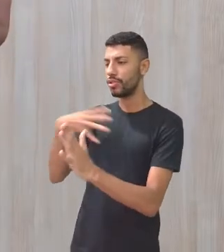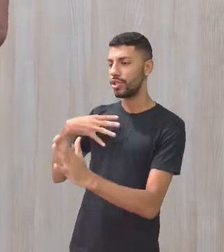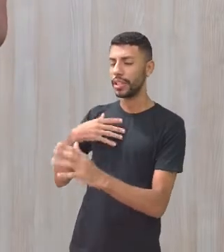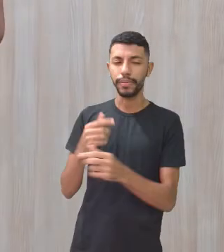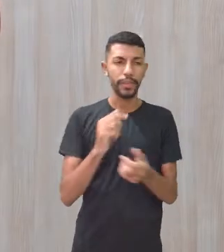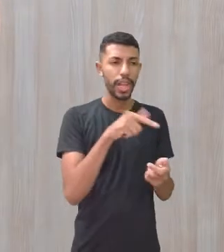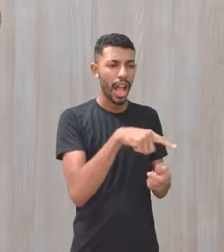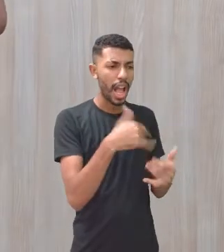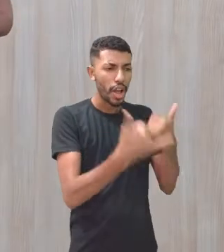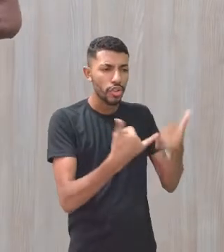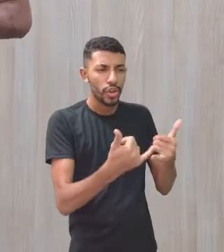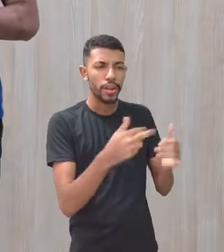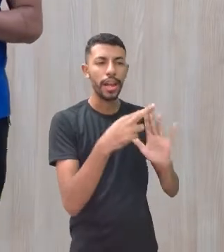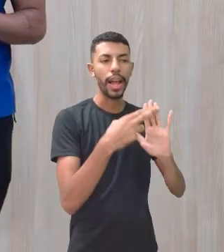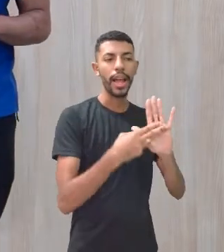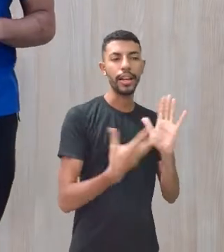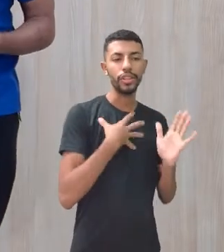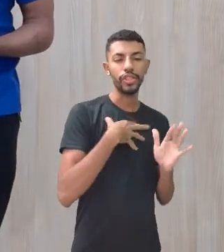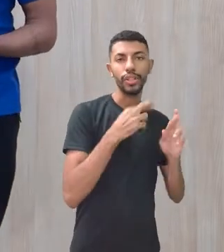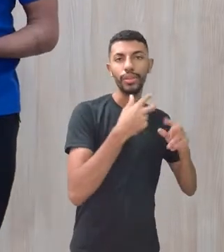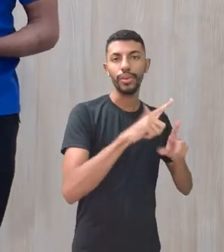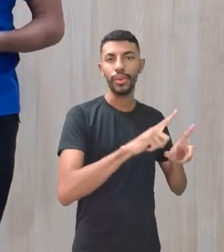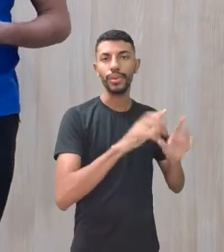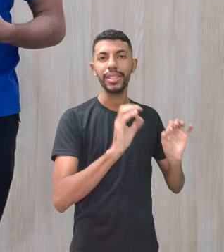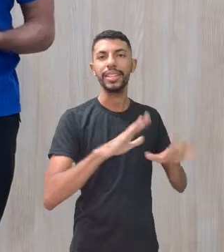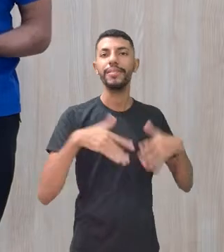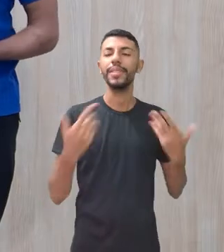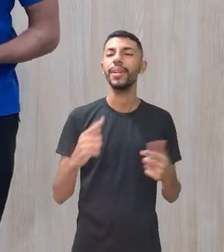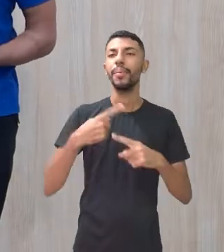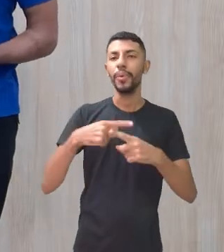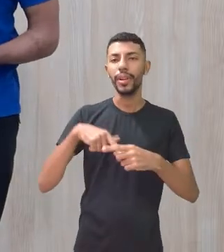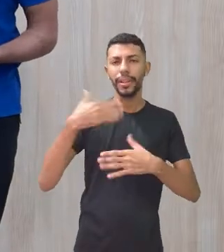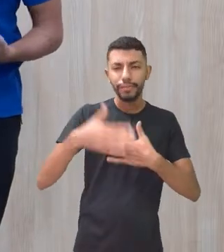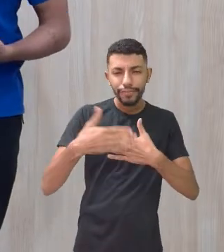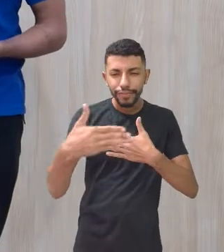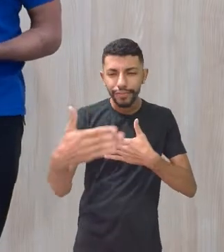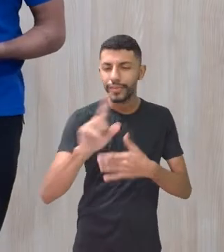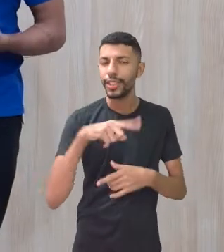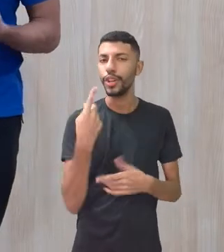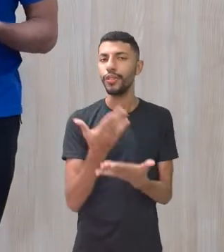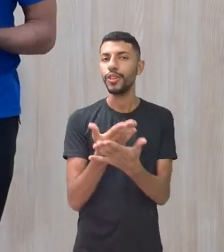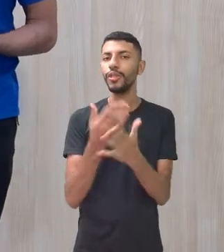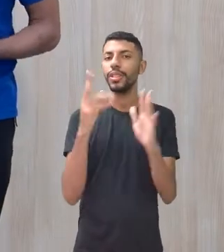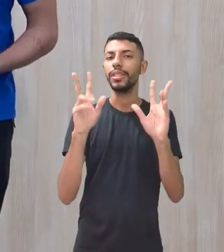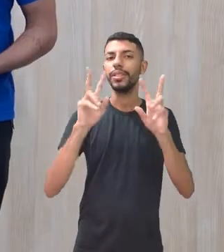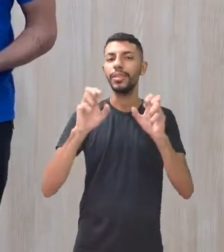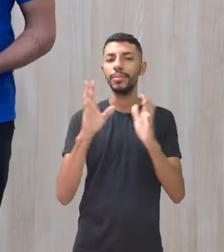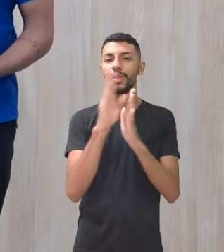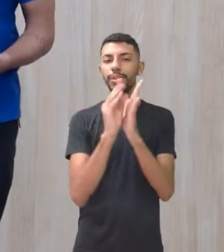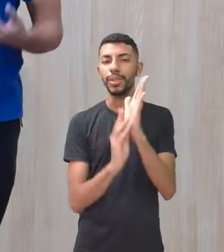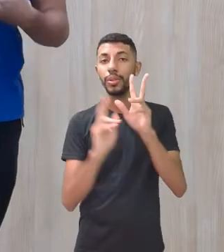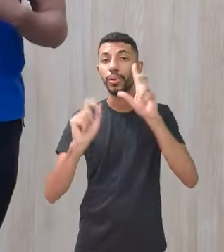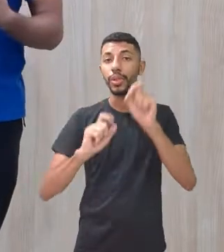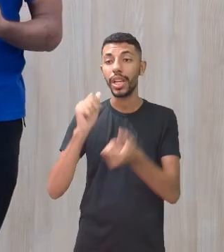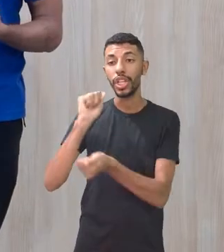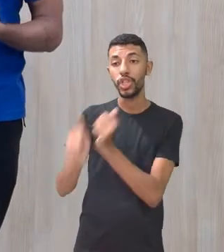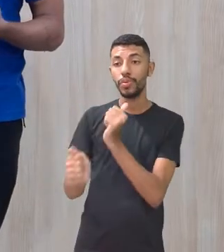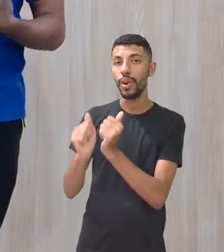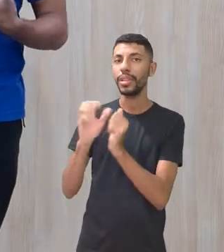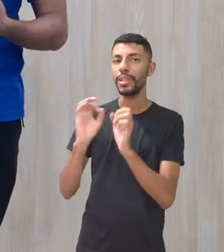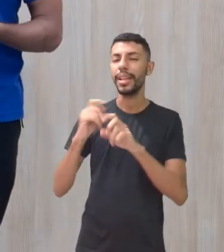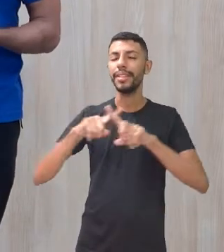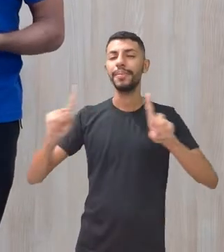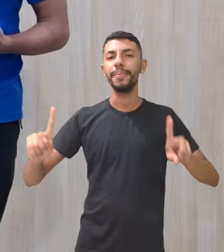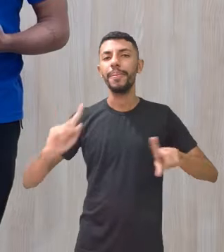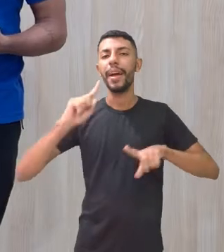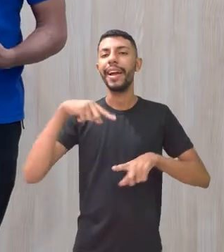regras são assim. Porque mais na frente a gente vai tratar exclusivamente do conteúdo esporte, mas mesmo assim a gente